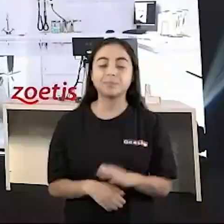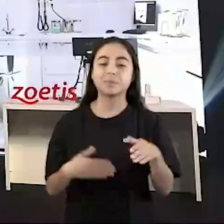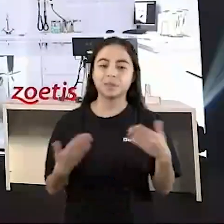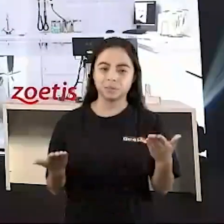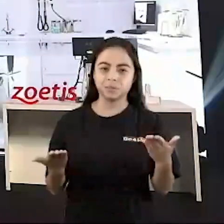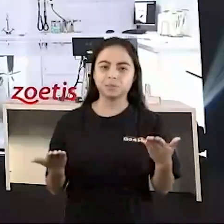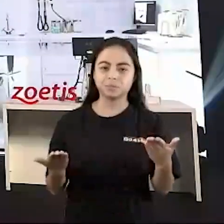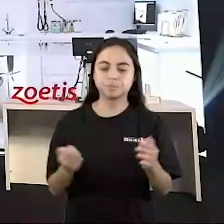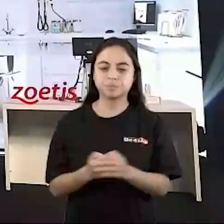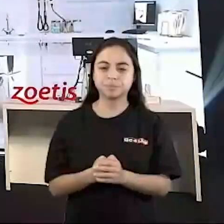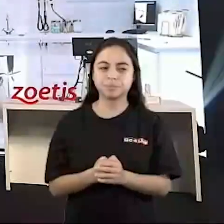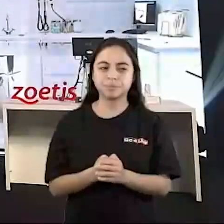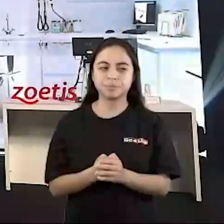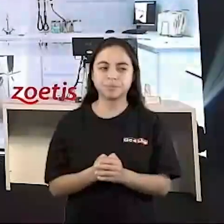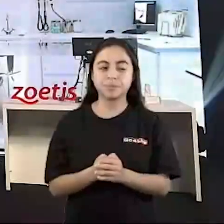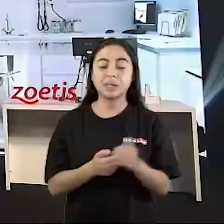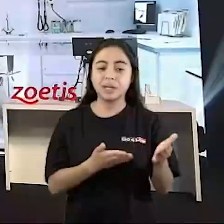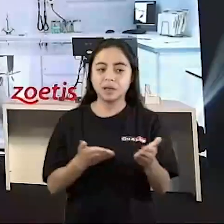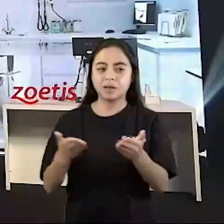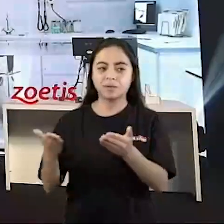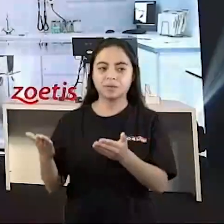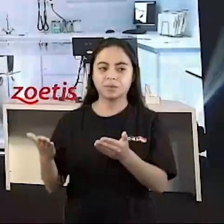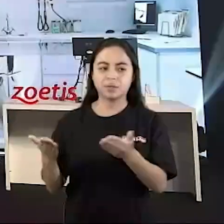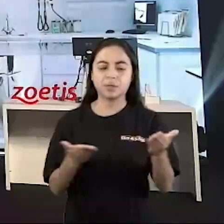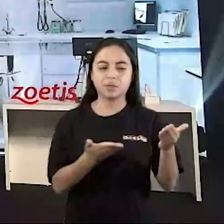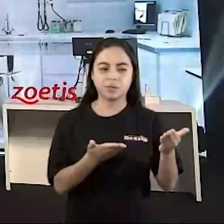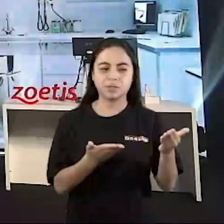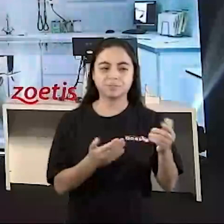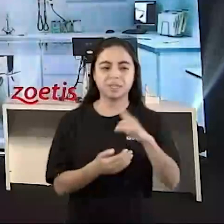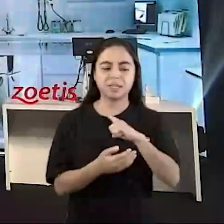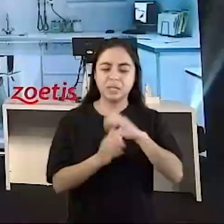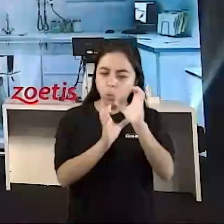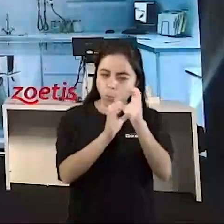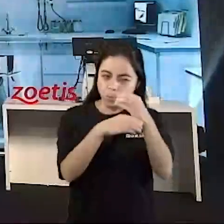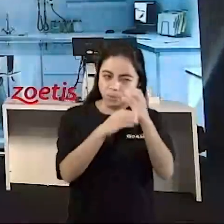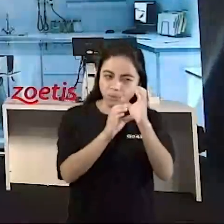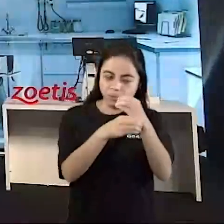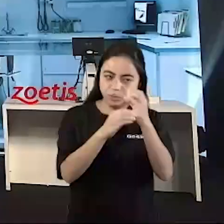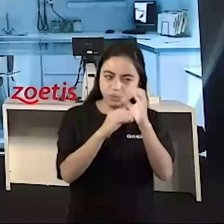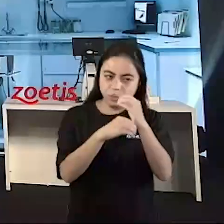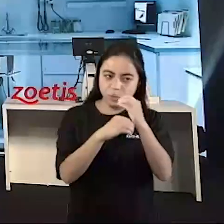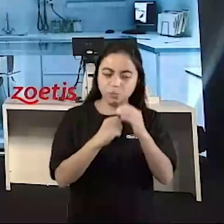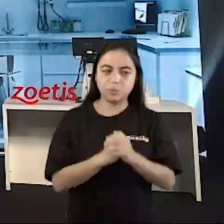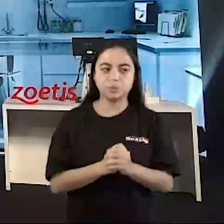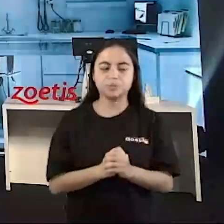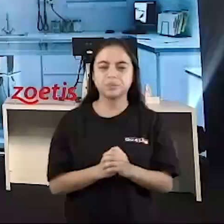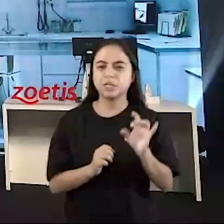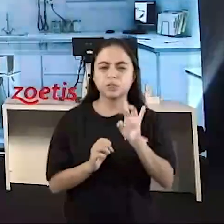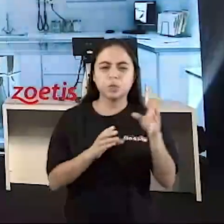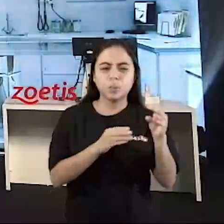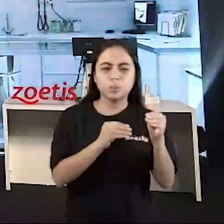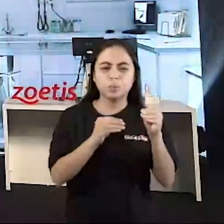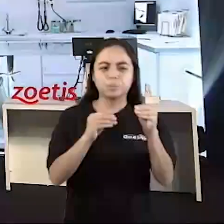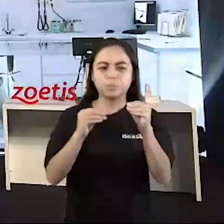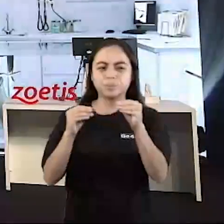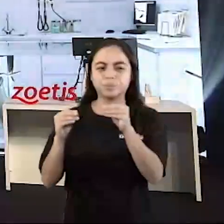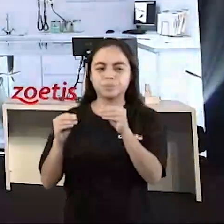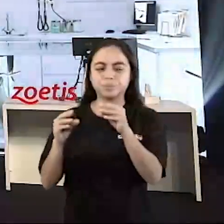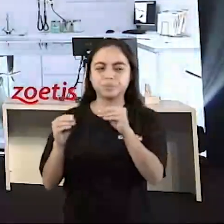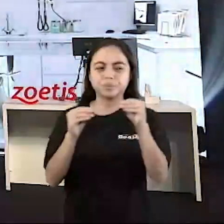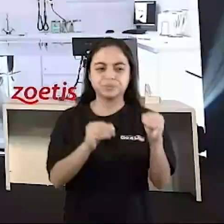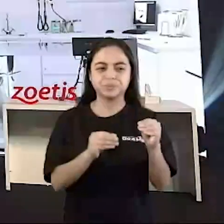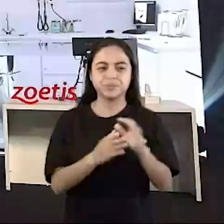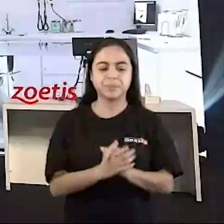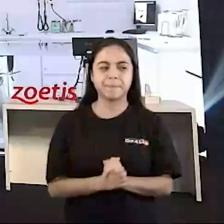Bom, desse outro lado, pessoal, nós temos um microscópio montado. Antes de eu vir para cá, deixa eu só pegar aqui meu passador de